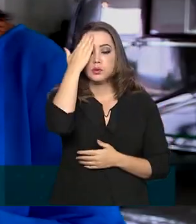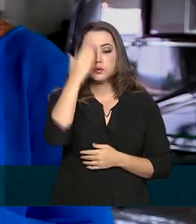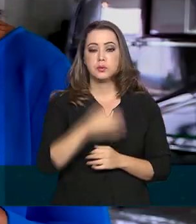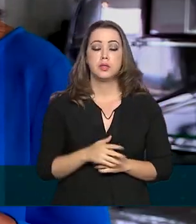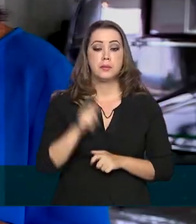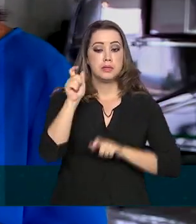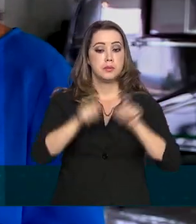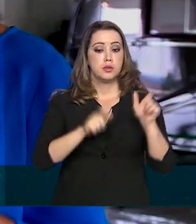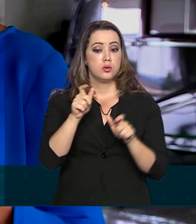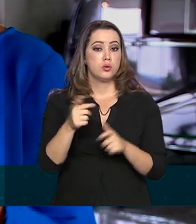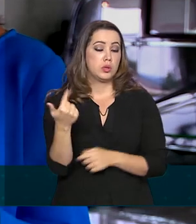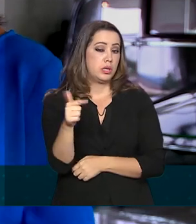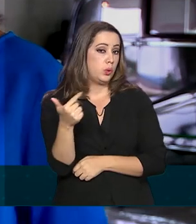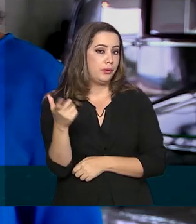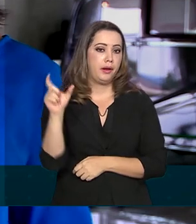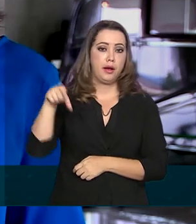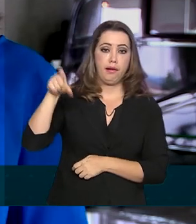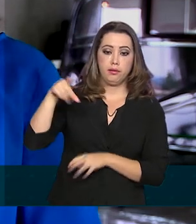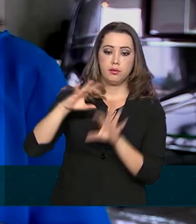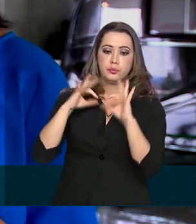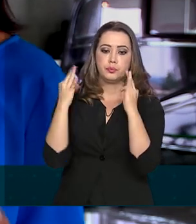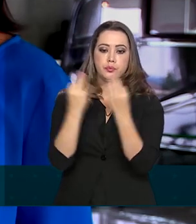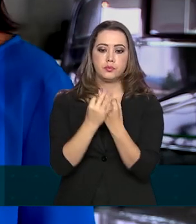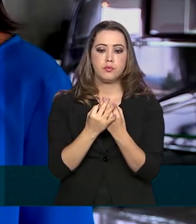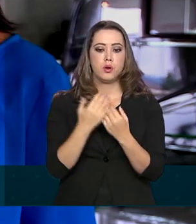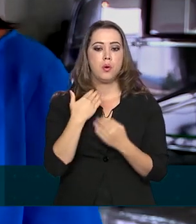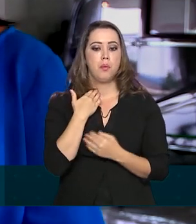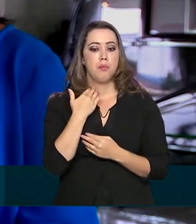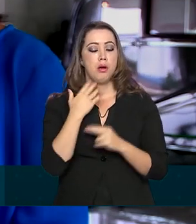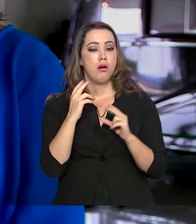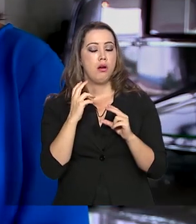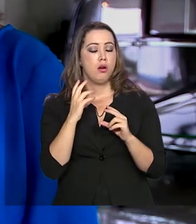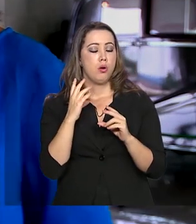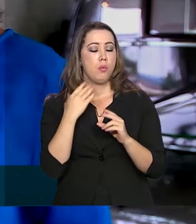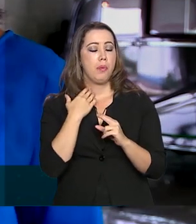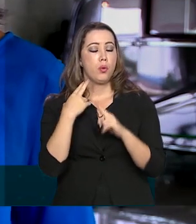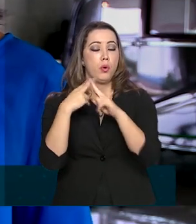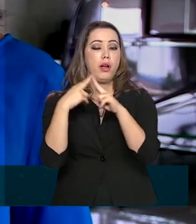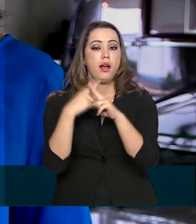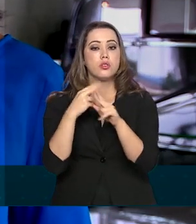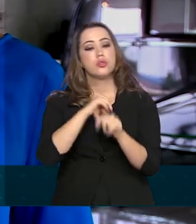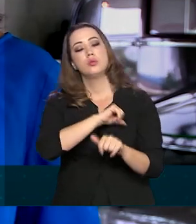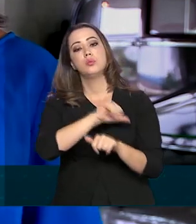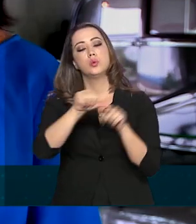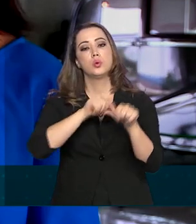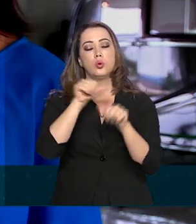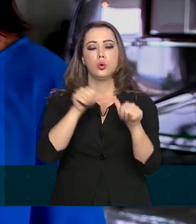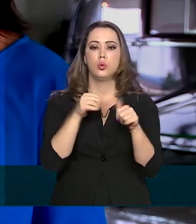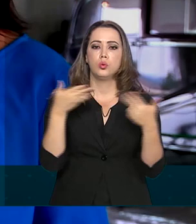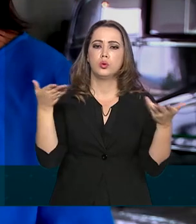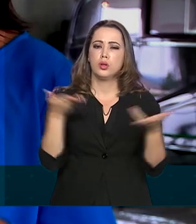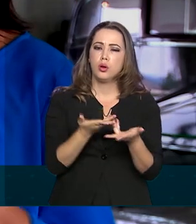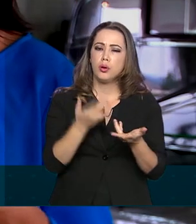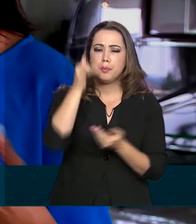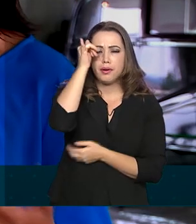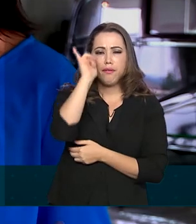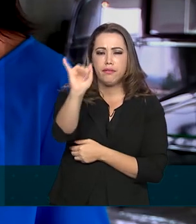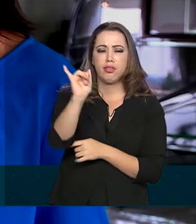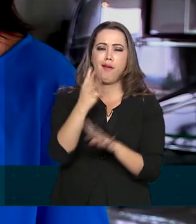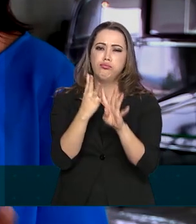que não é beneficiário do Bolsa Família, a Caixa mudou a forma de repassar o dinheiro. Isso para evitar